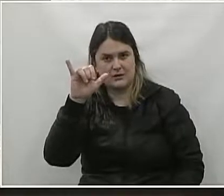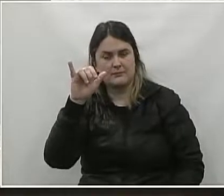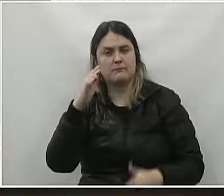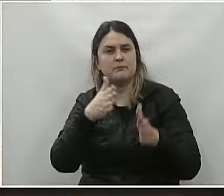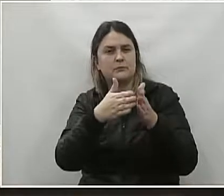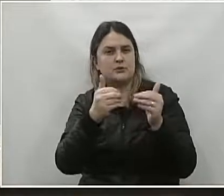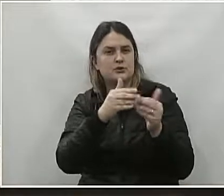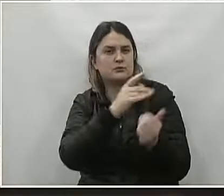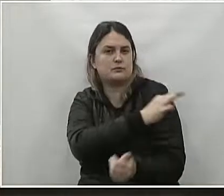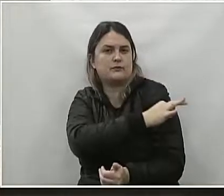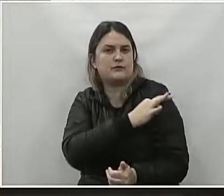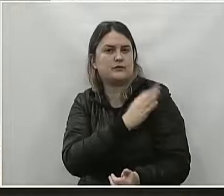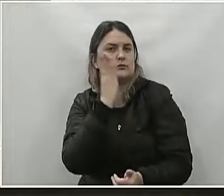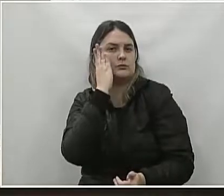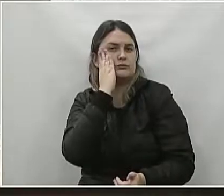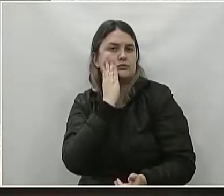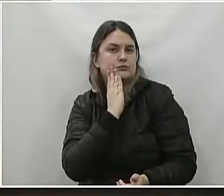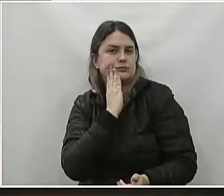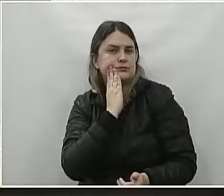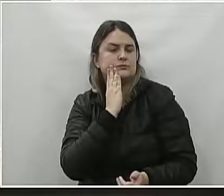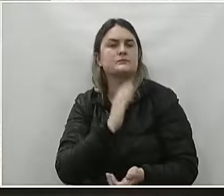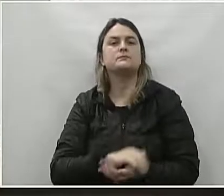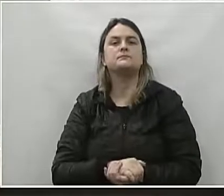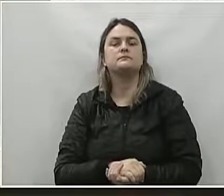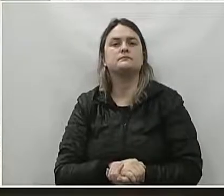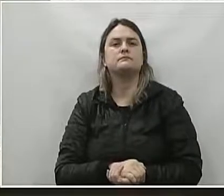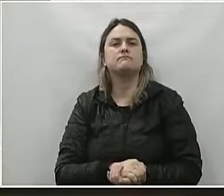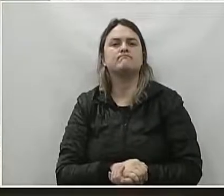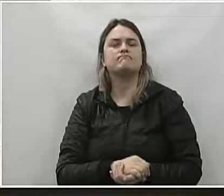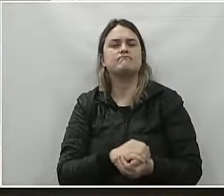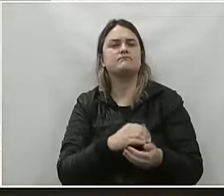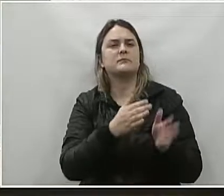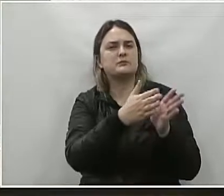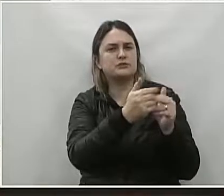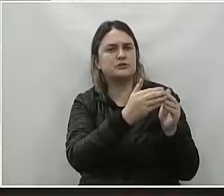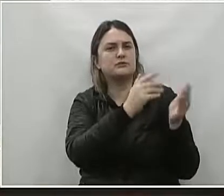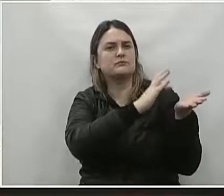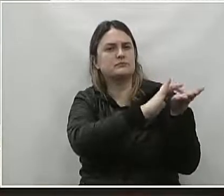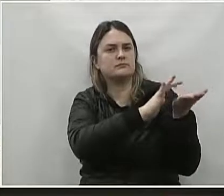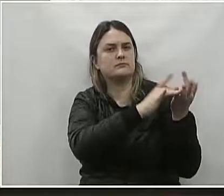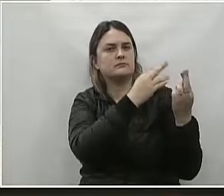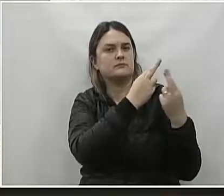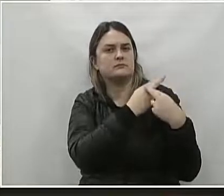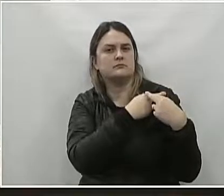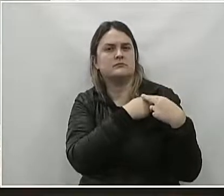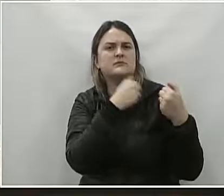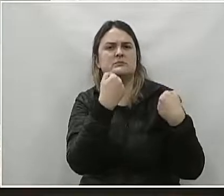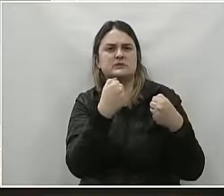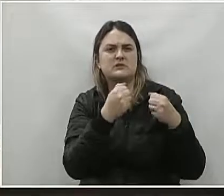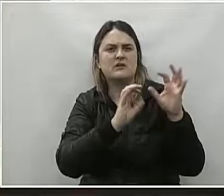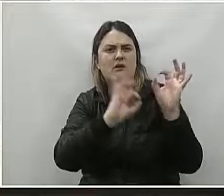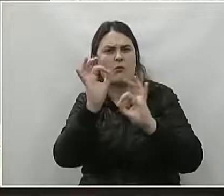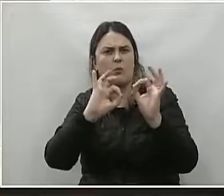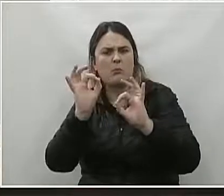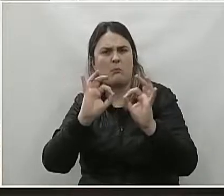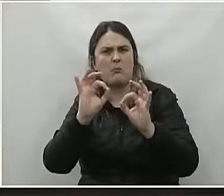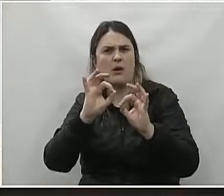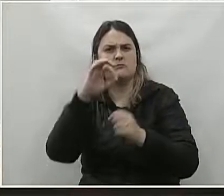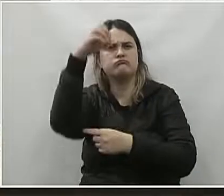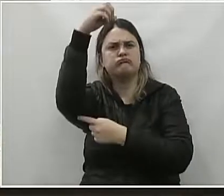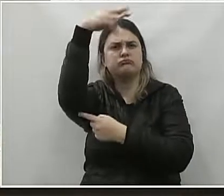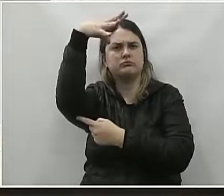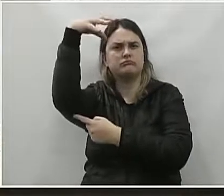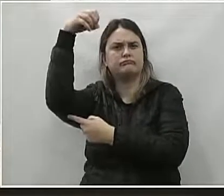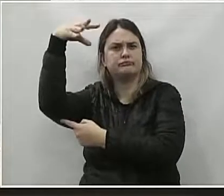Ao chefe do Poder Executivo Municipal, que, por meio da secretaria competente, possam instalar 3 hastes para